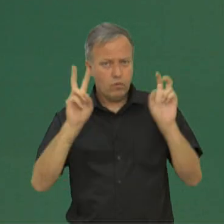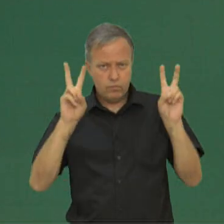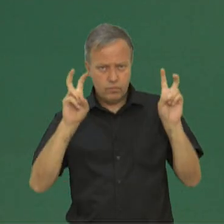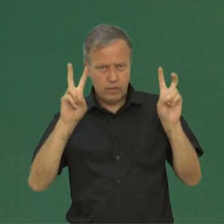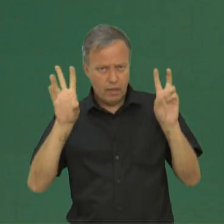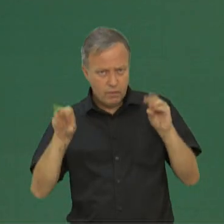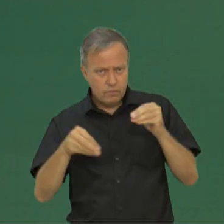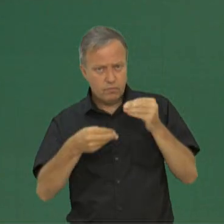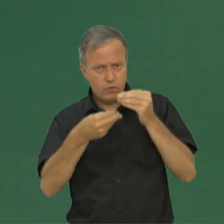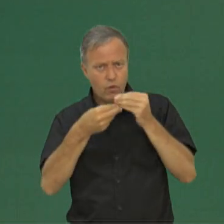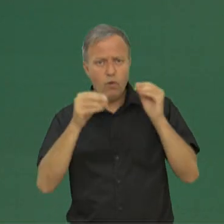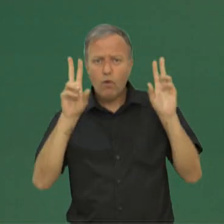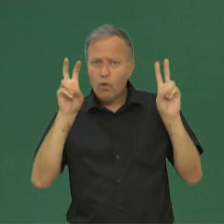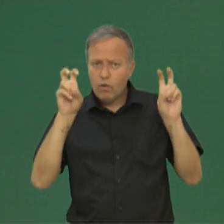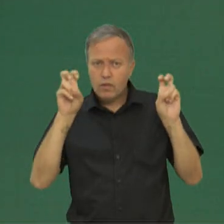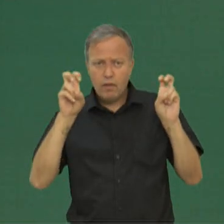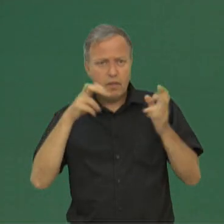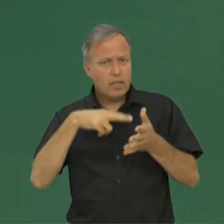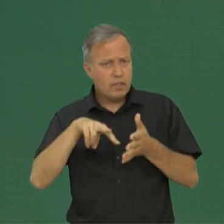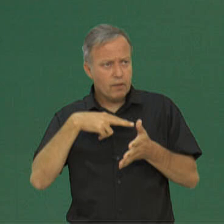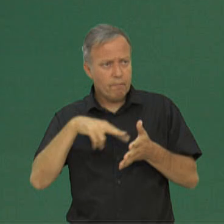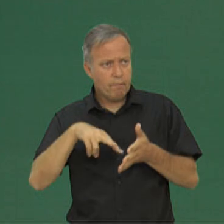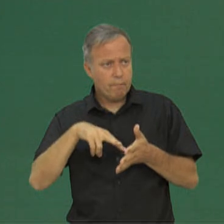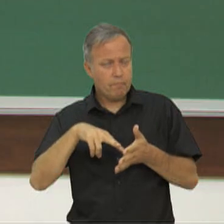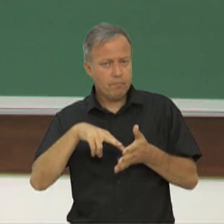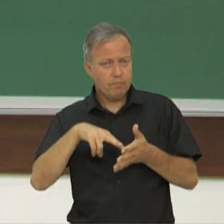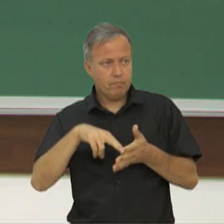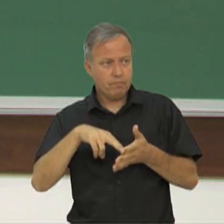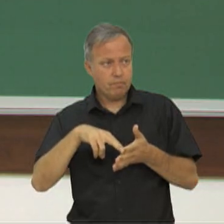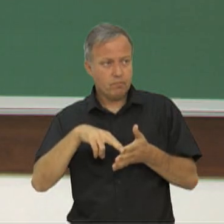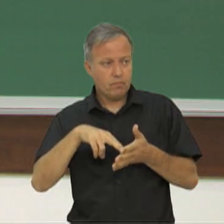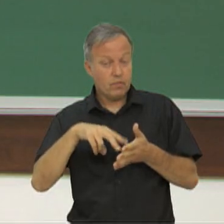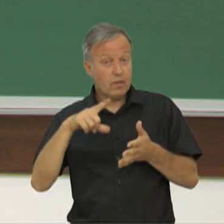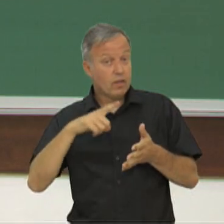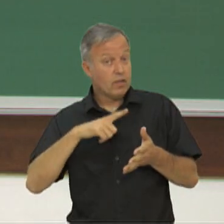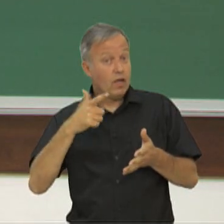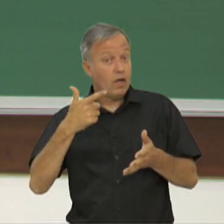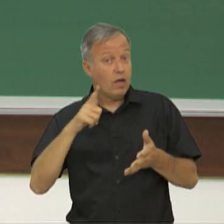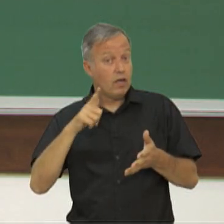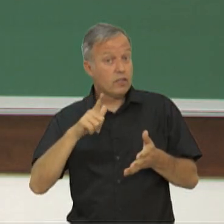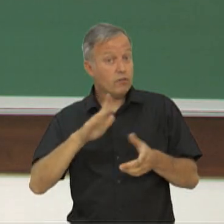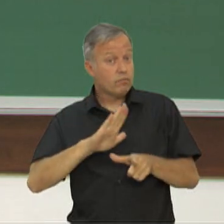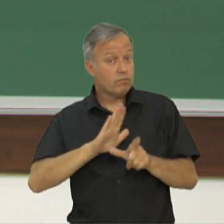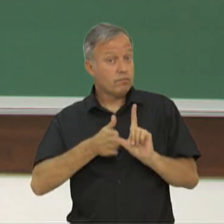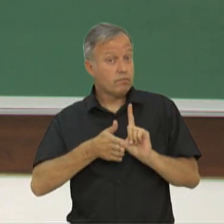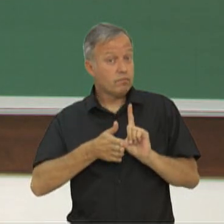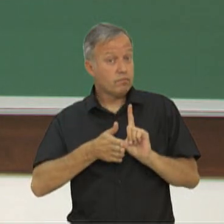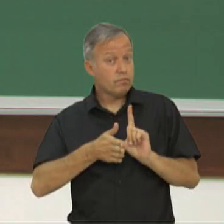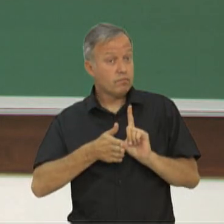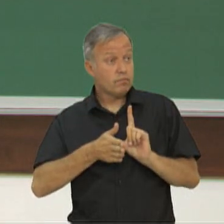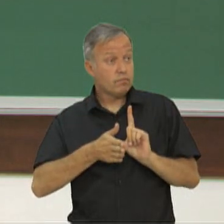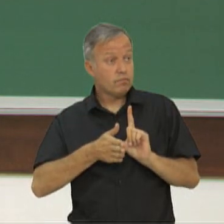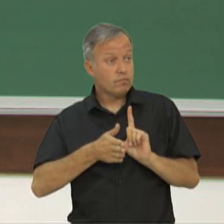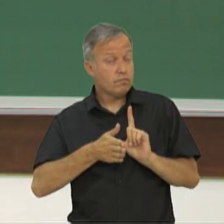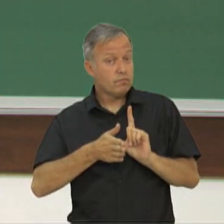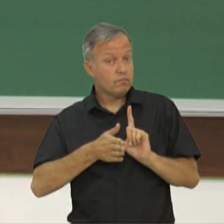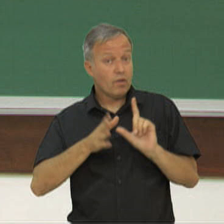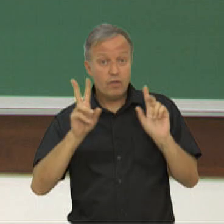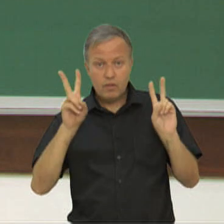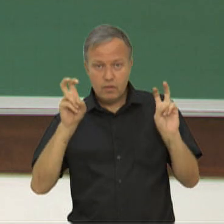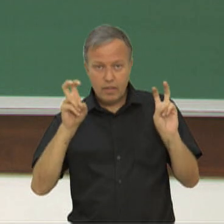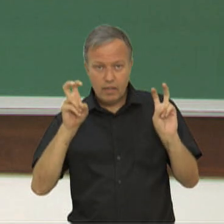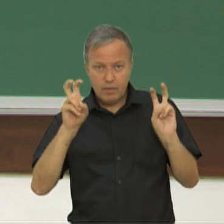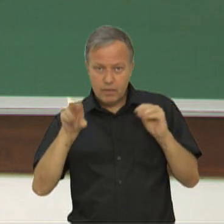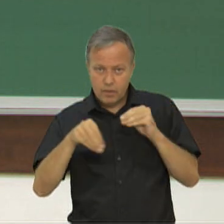incorporados temas nos espetáculos de dança. Então, algo que não existia, pessoal, era essa